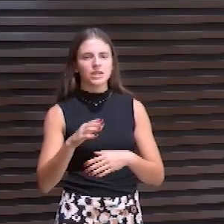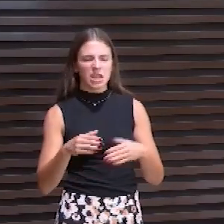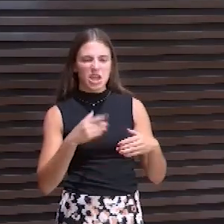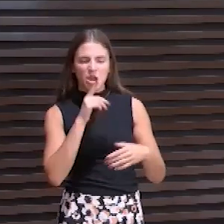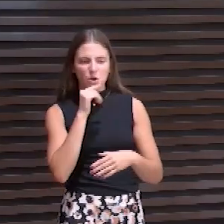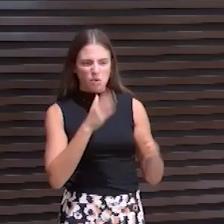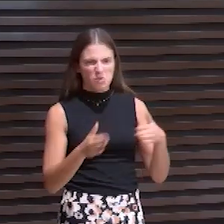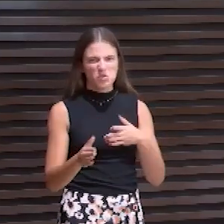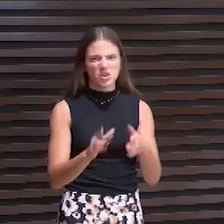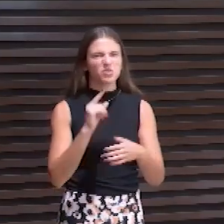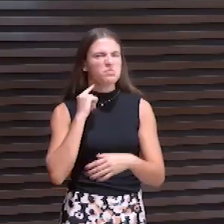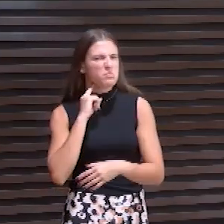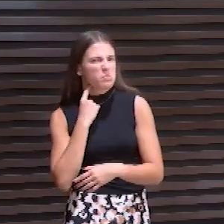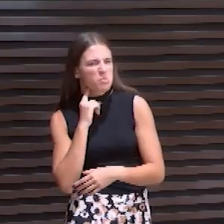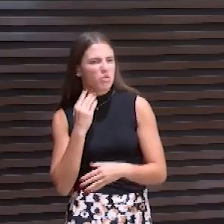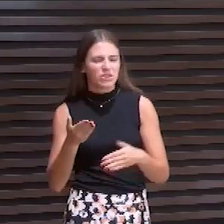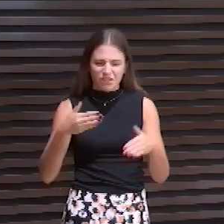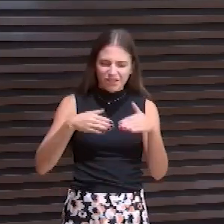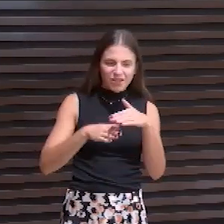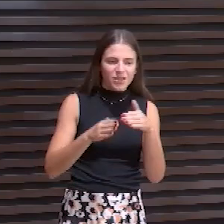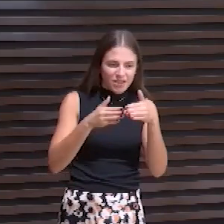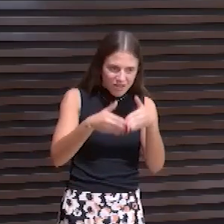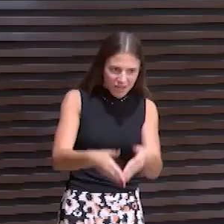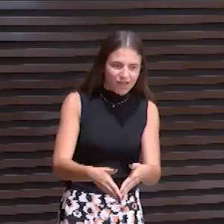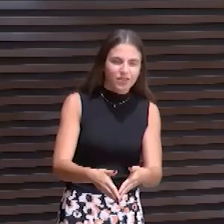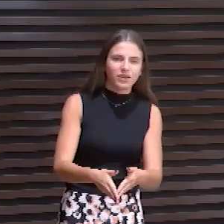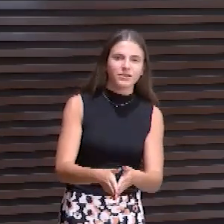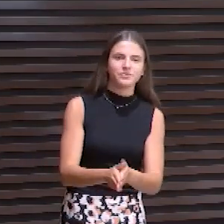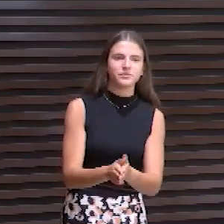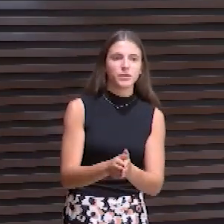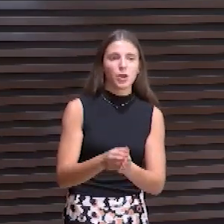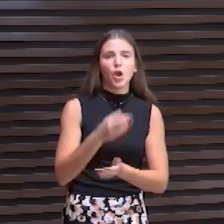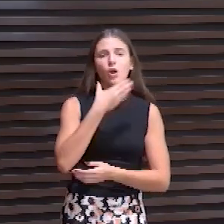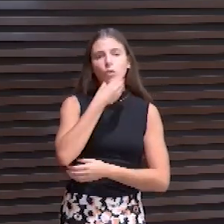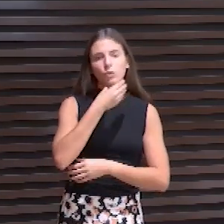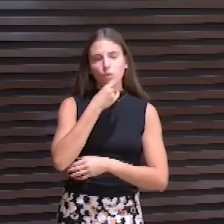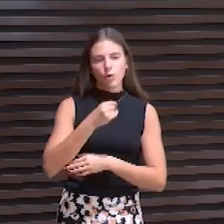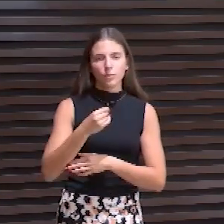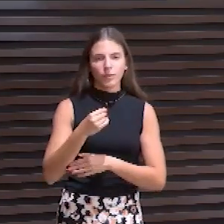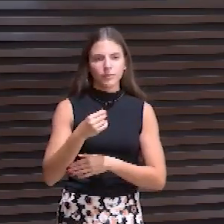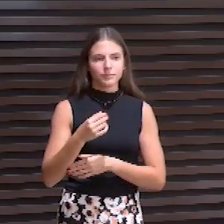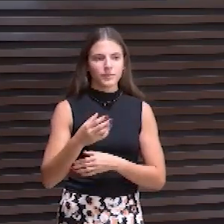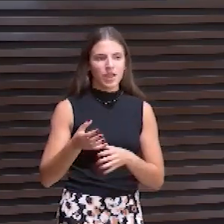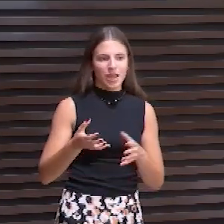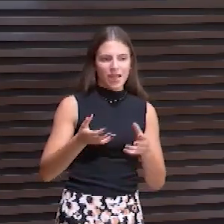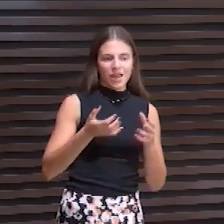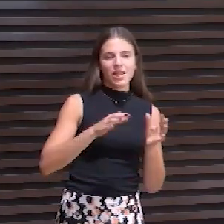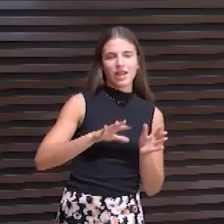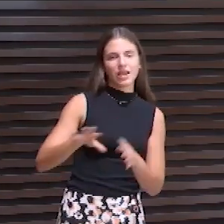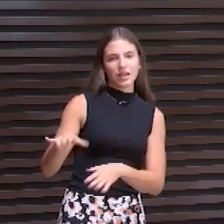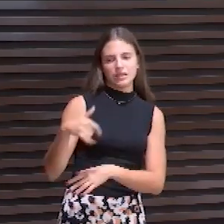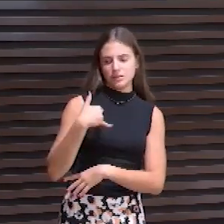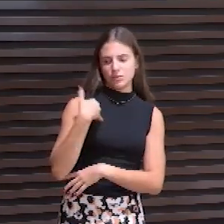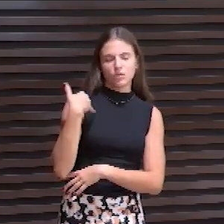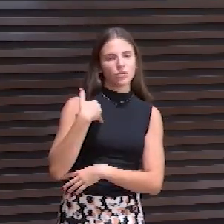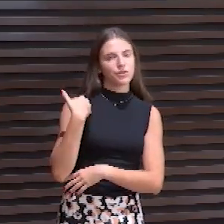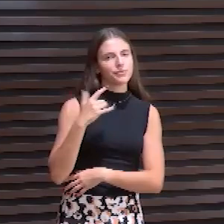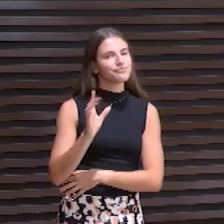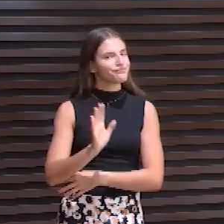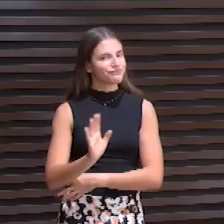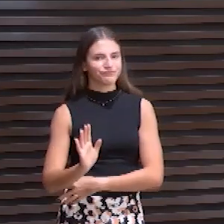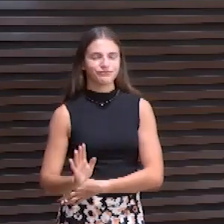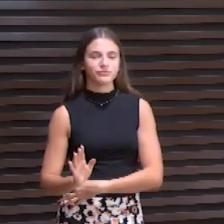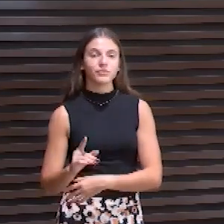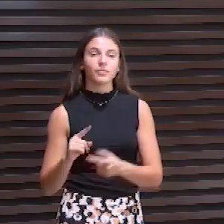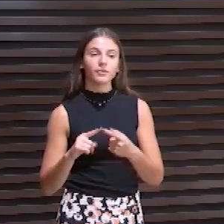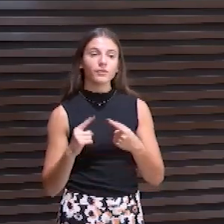e meu irmão, pro cara abrir mão da sua... Não vai. Mas eu